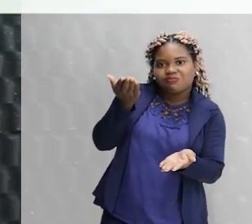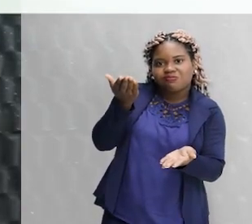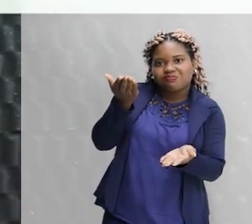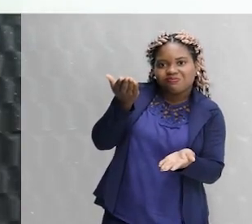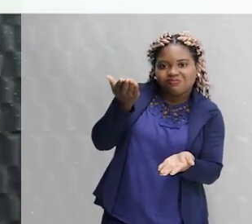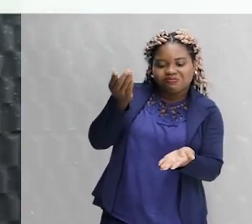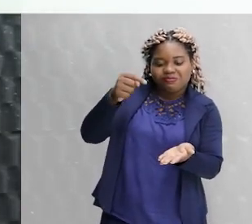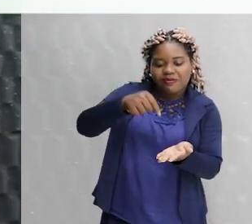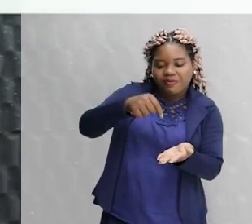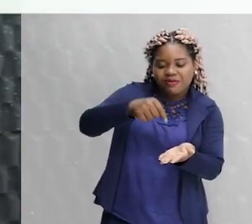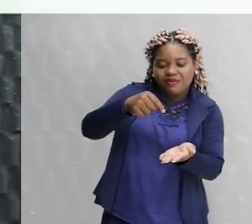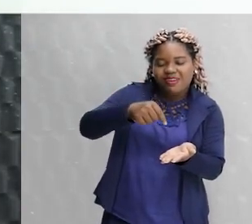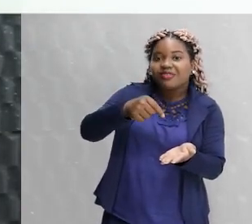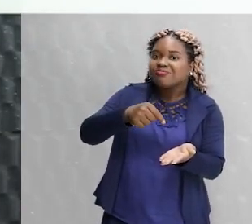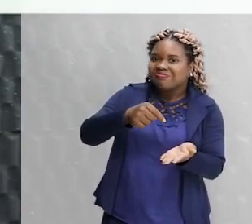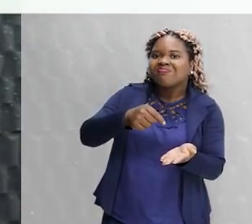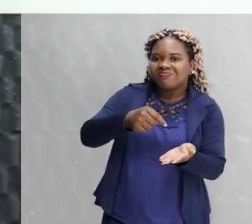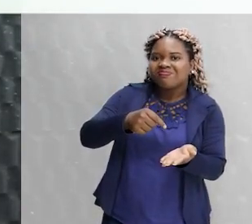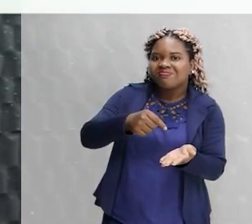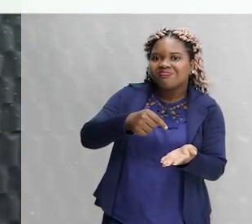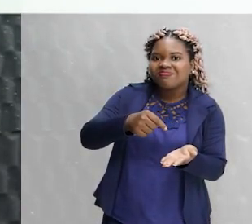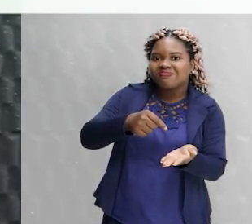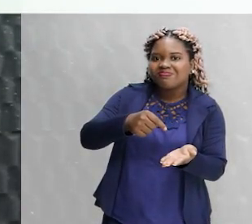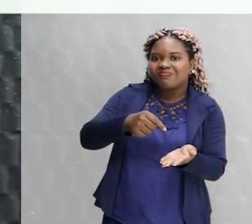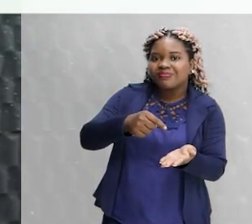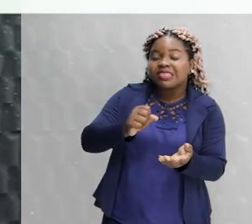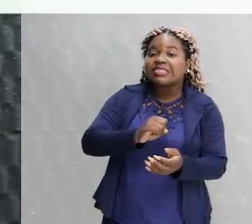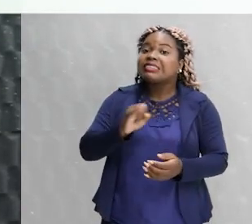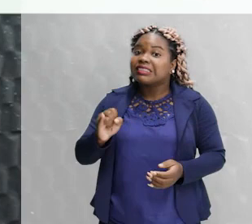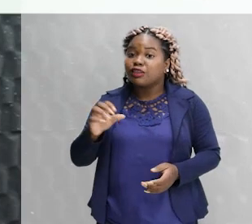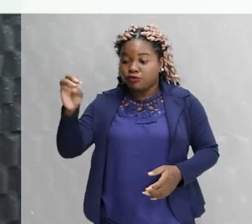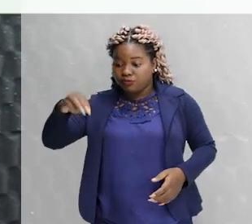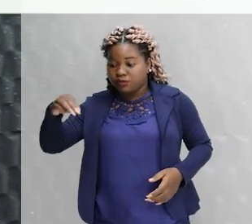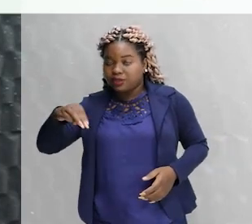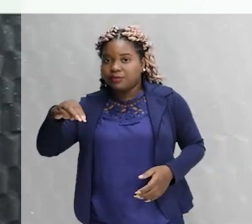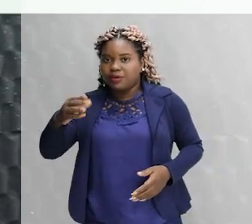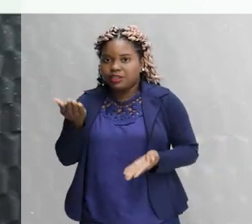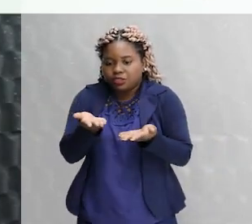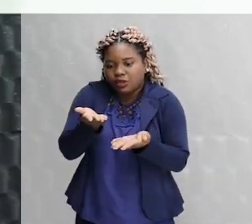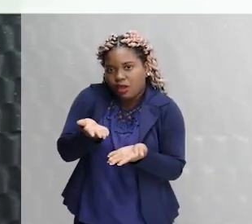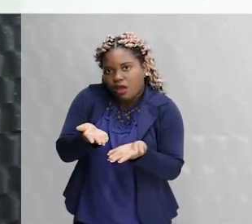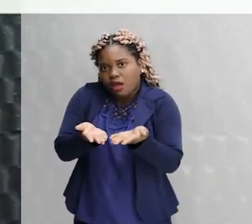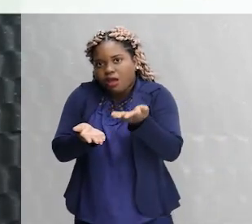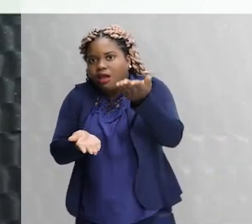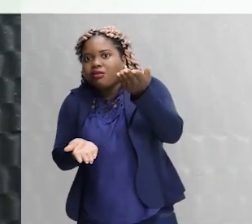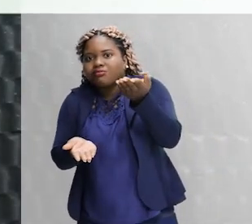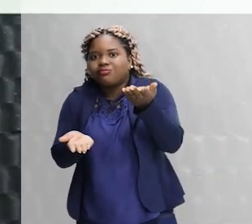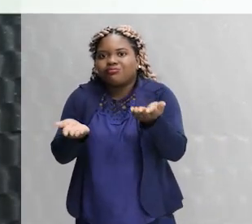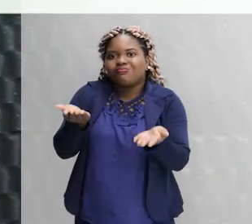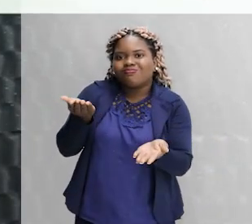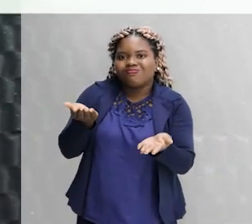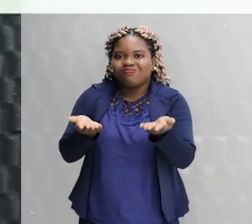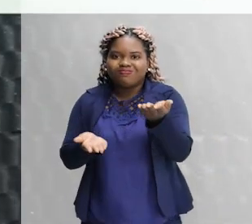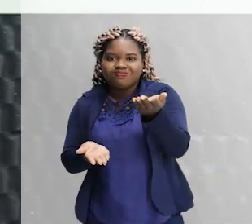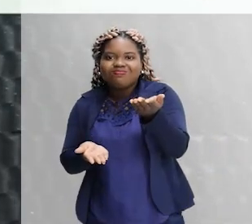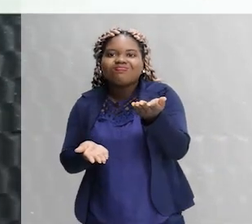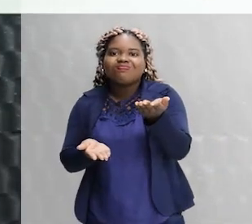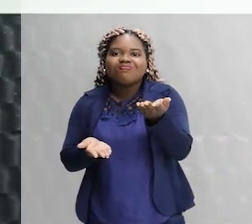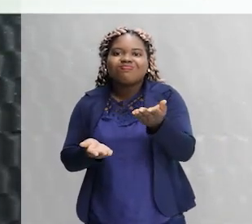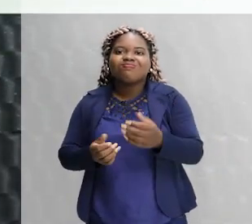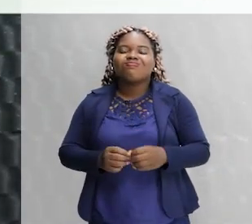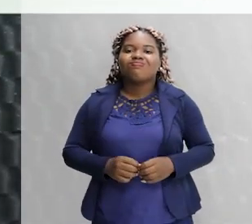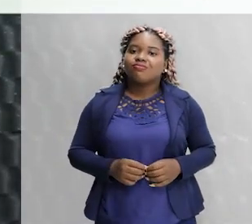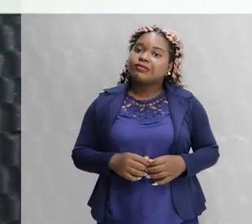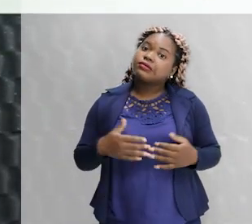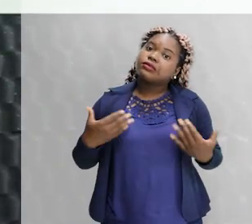maior. Por quê? Porque a prova de matemática tem um peso, tem uma importância maior do que a prova de redação. Certo? Então, por isso que